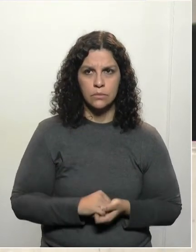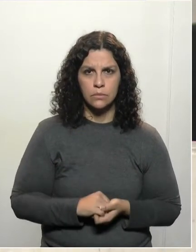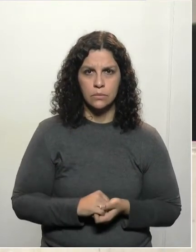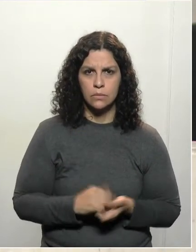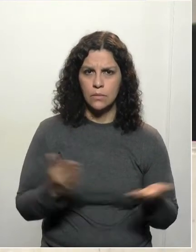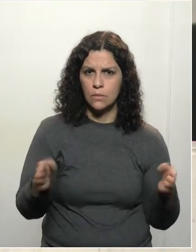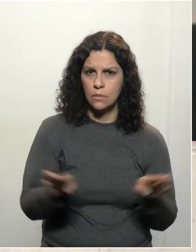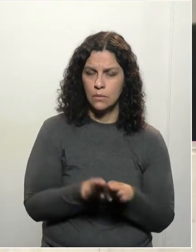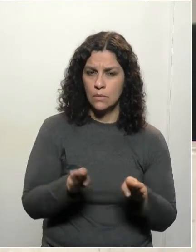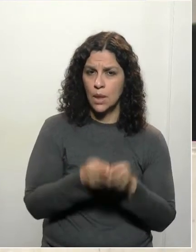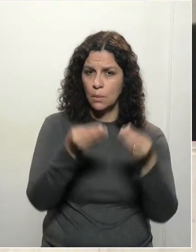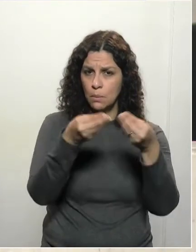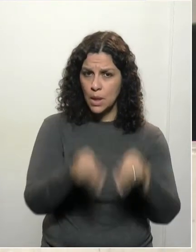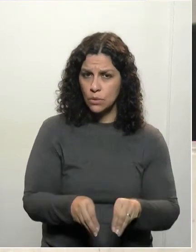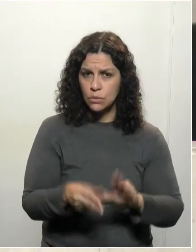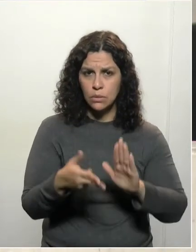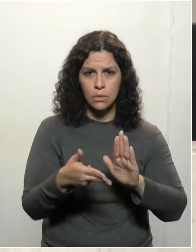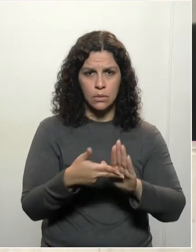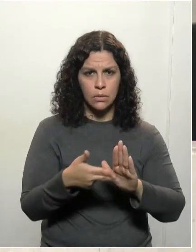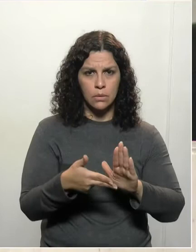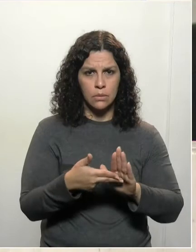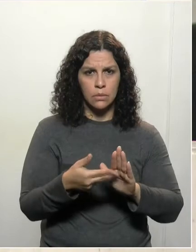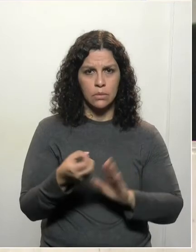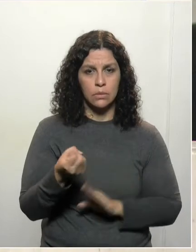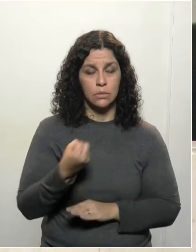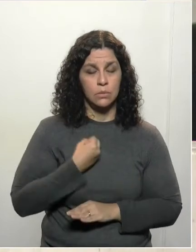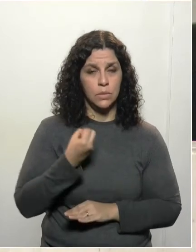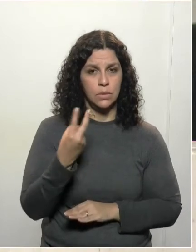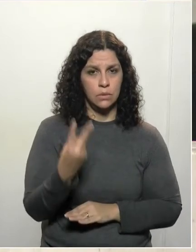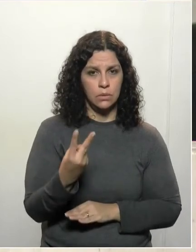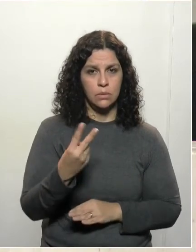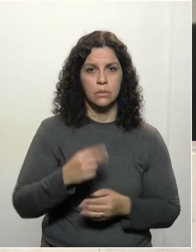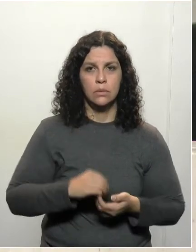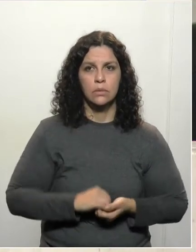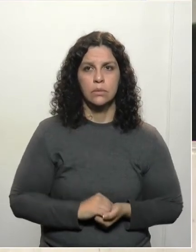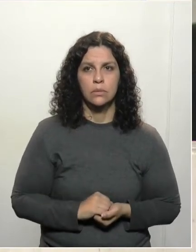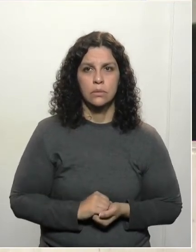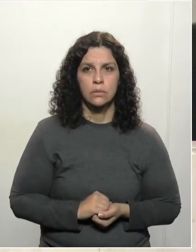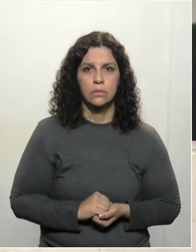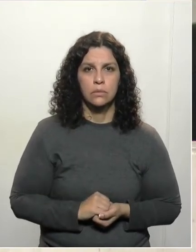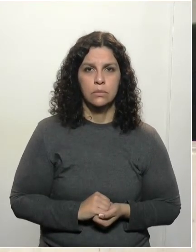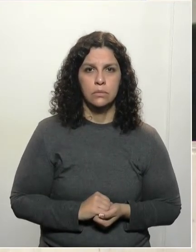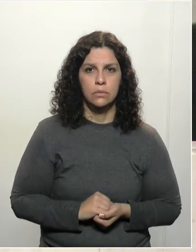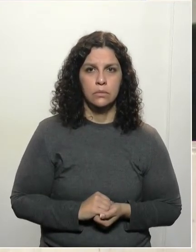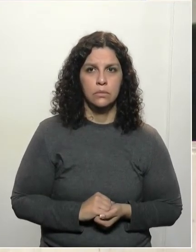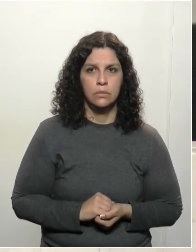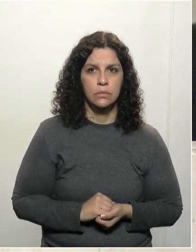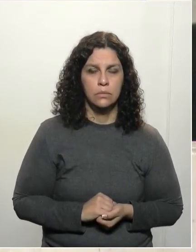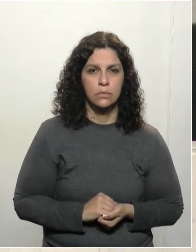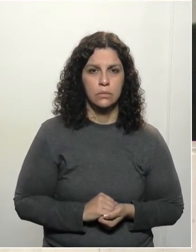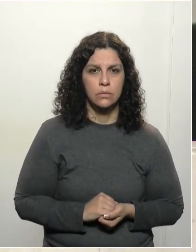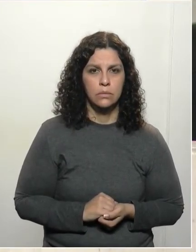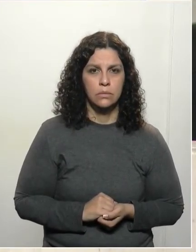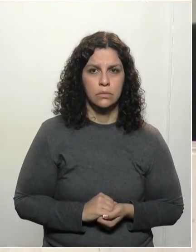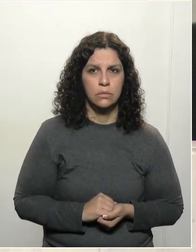Desta forma, fica prejudicada a emenda número 2.